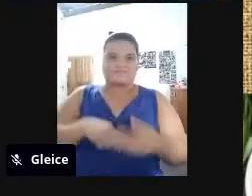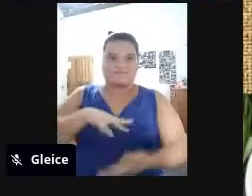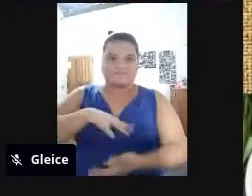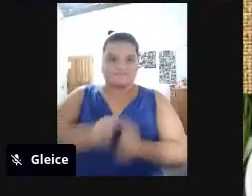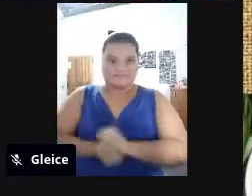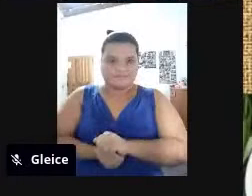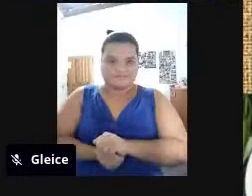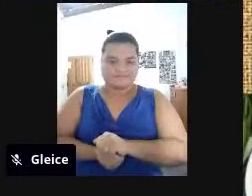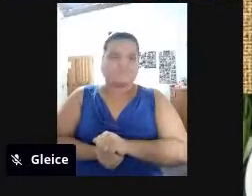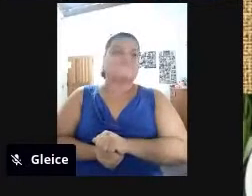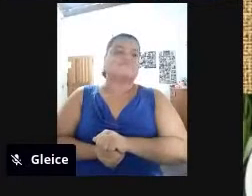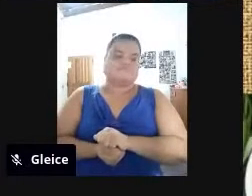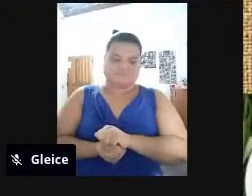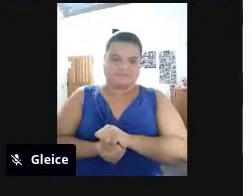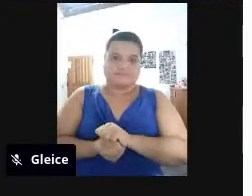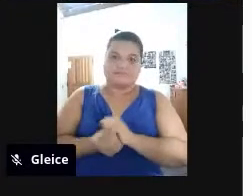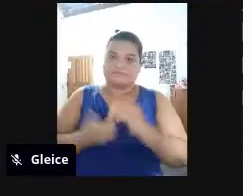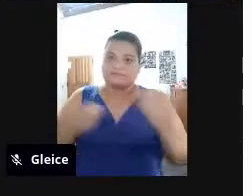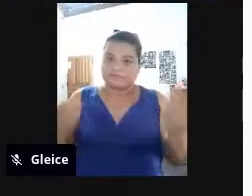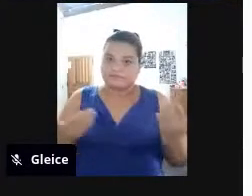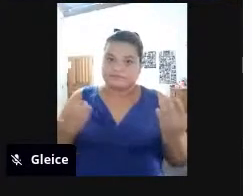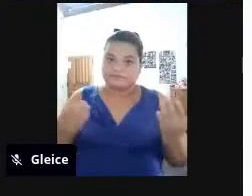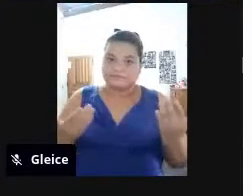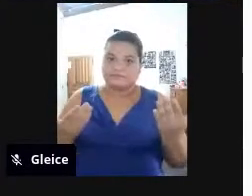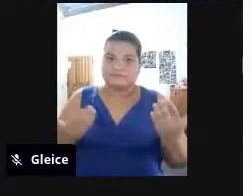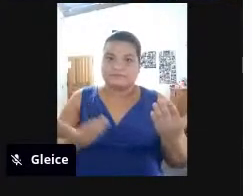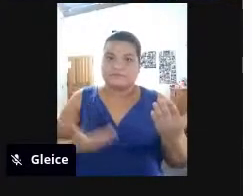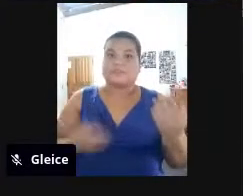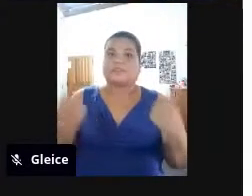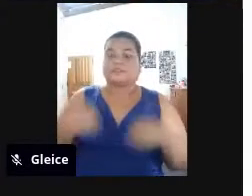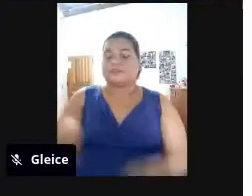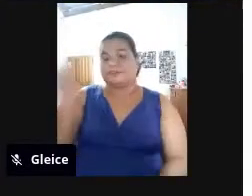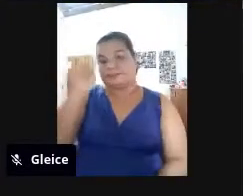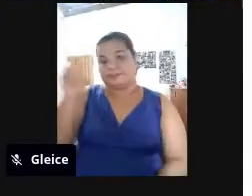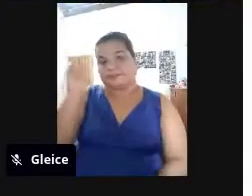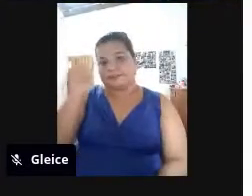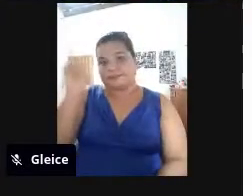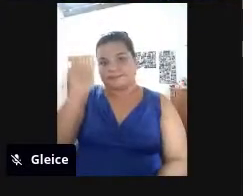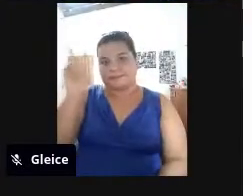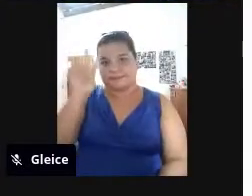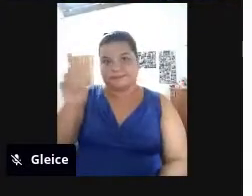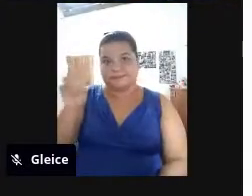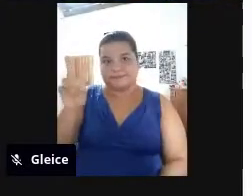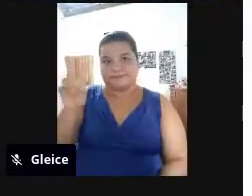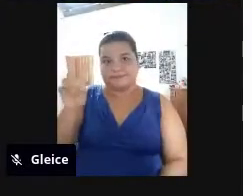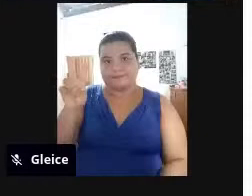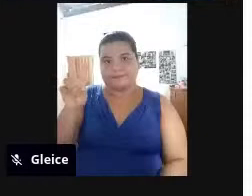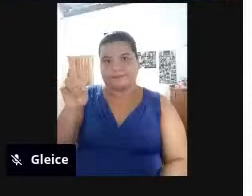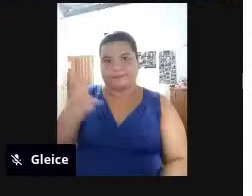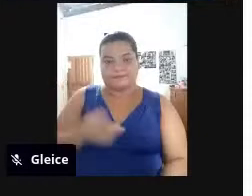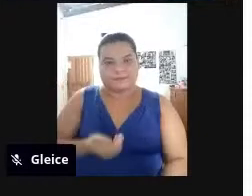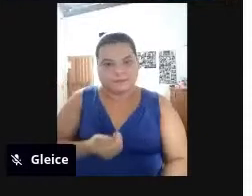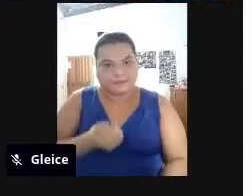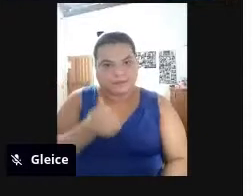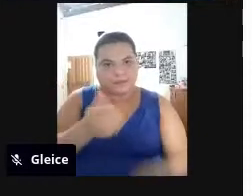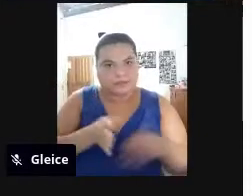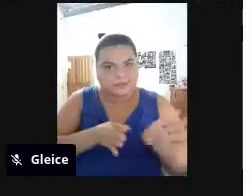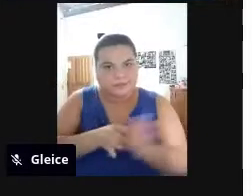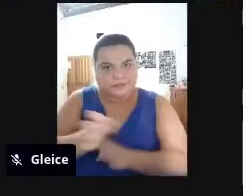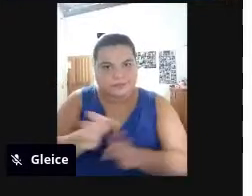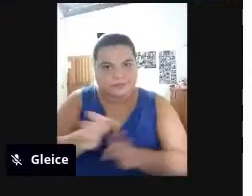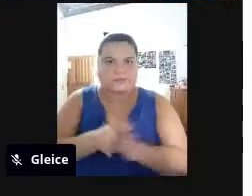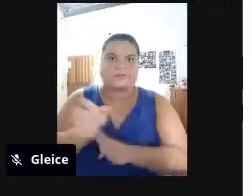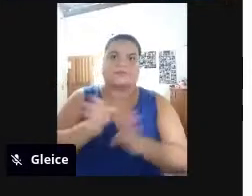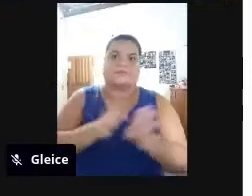para isso, gente, a gente jamais deve esquecer que é sugerido, até mesmo pela FAO,